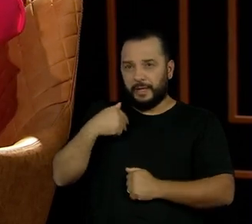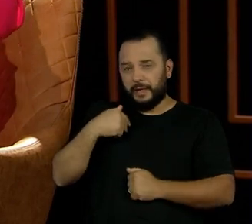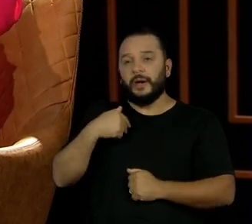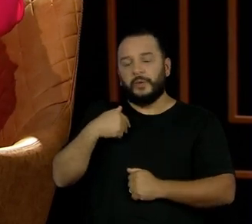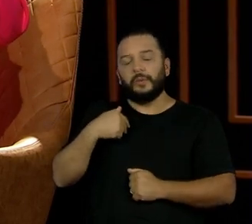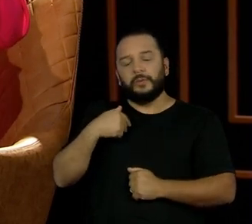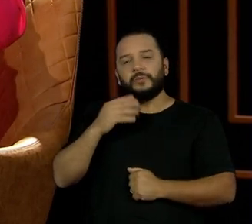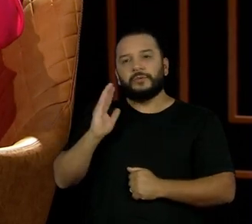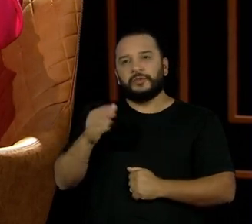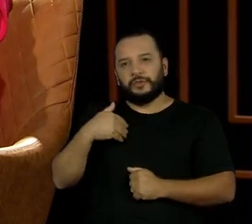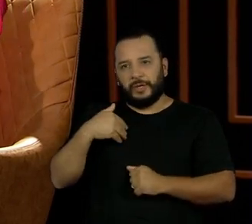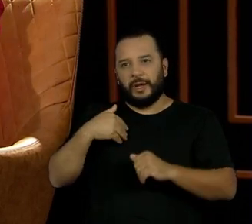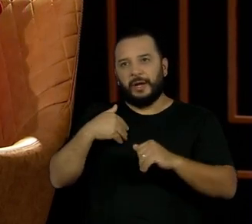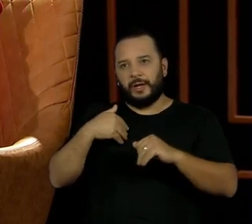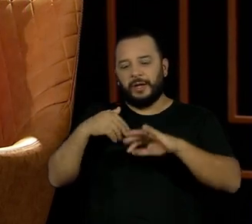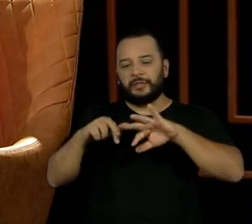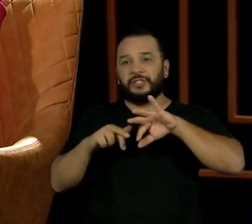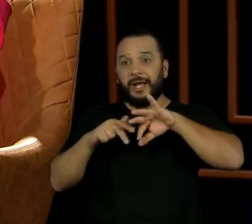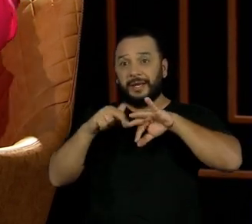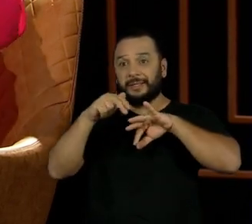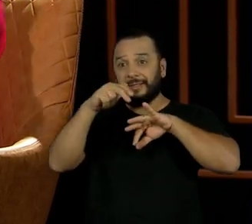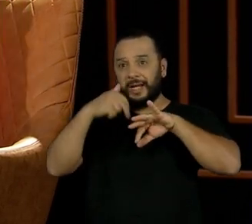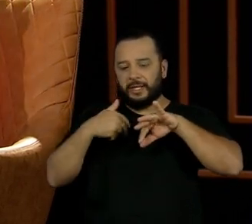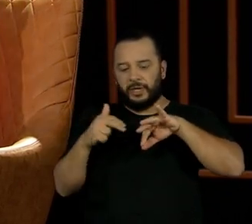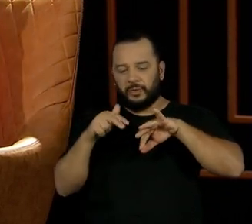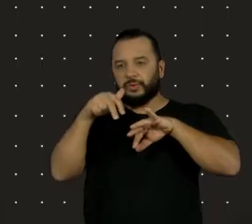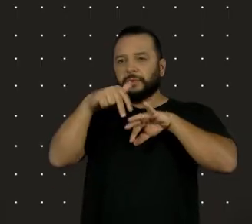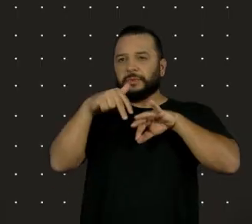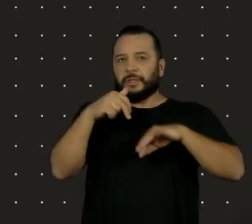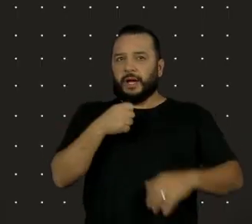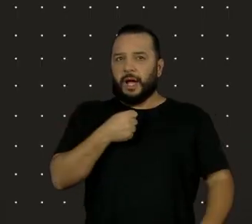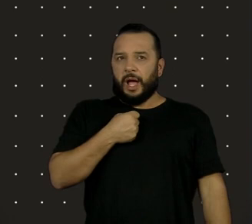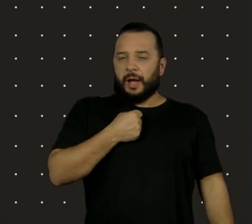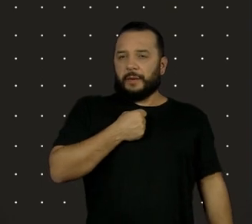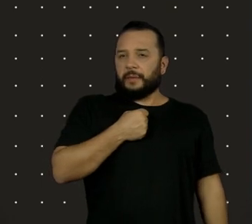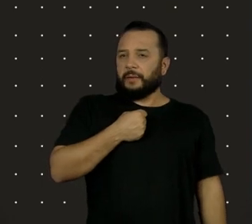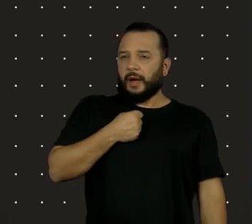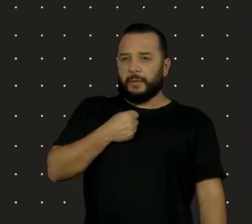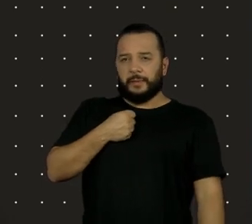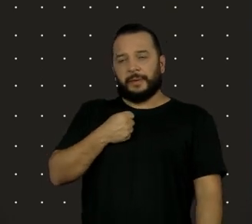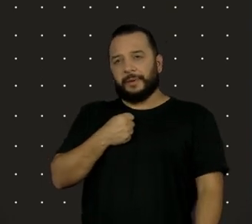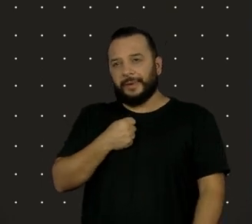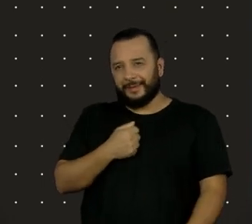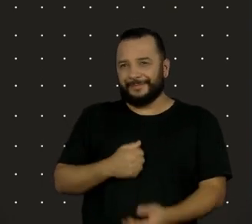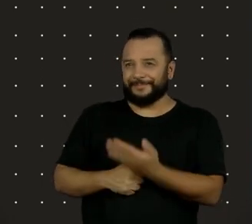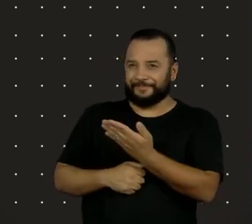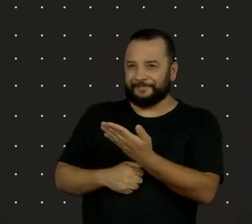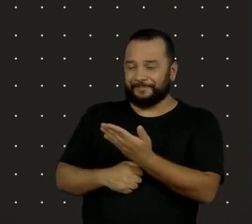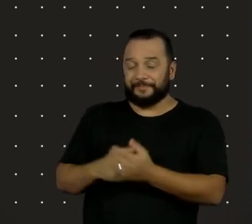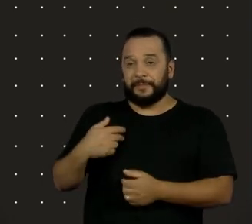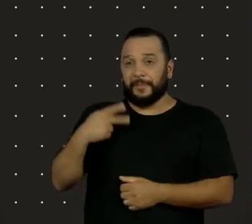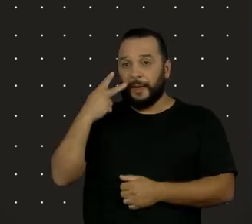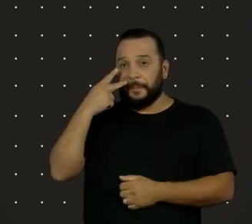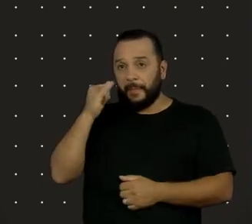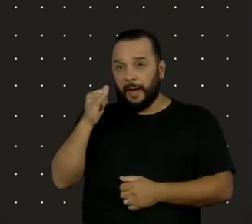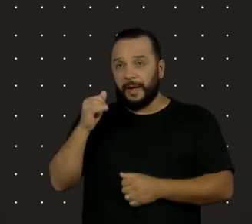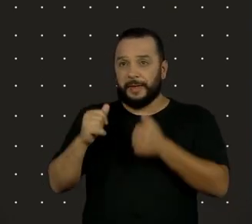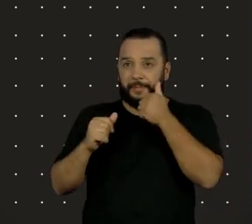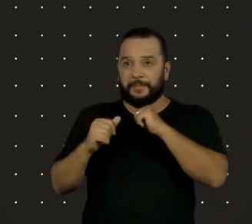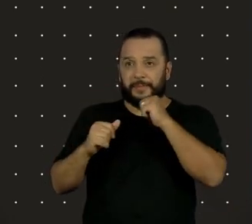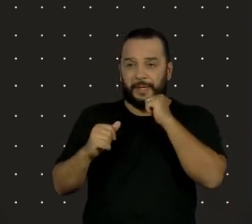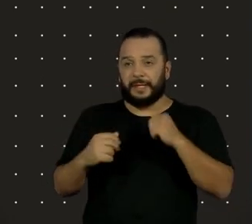na escada do Sobrado para aquilo ali se é meu palco então meu pai minha mãe eles tinham que sentar e me assistir